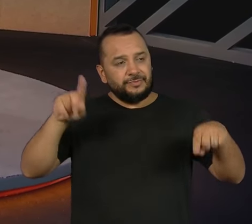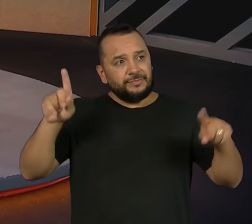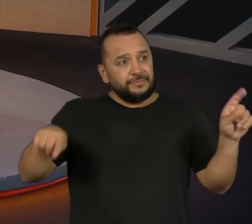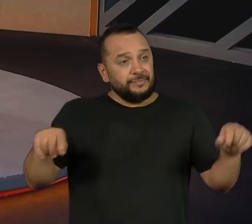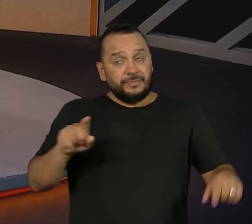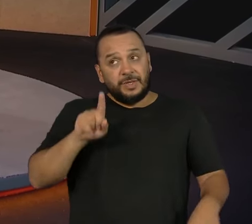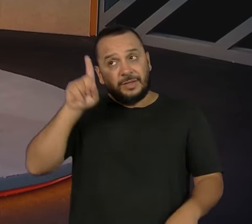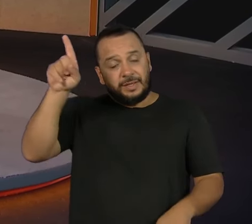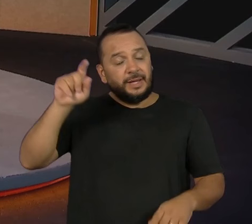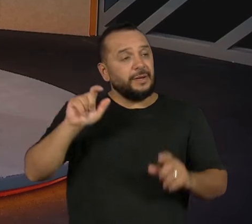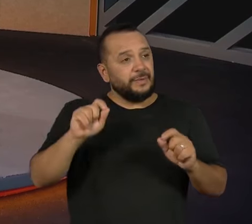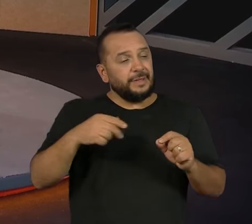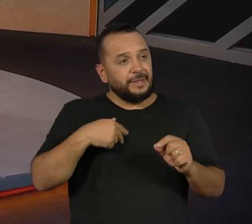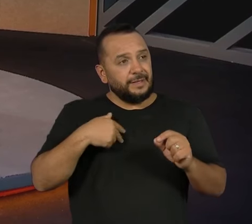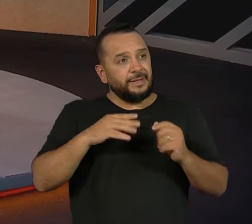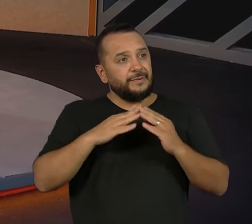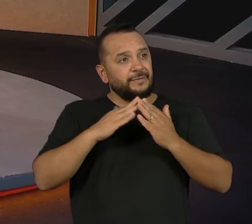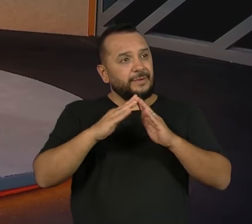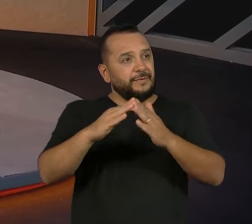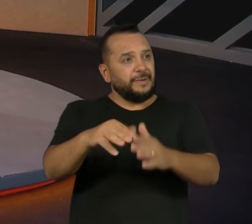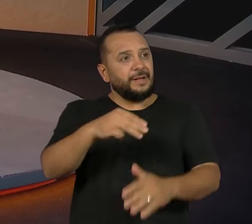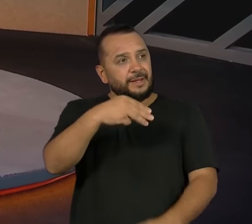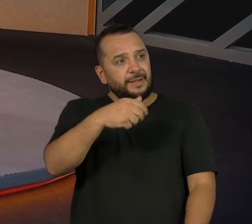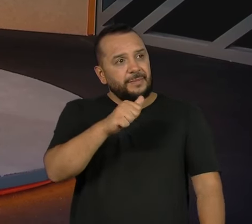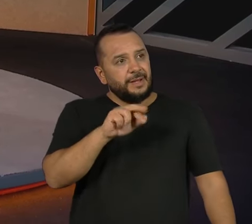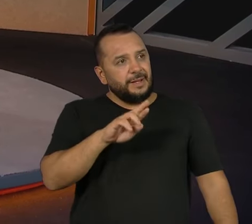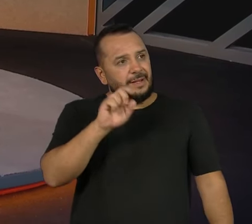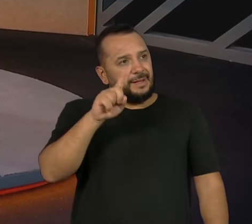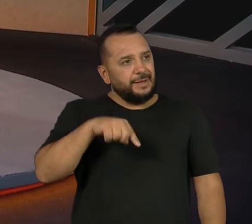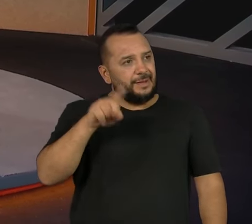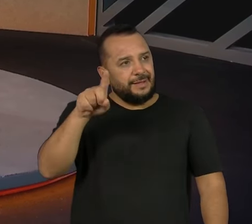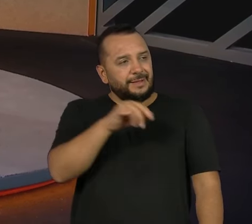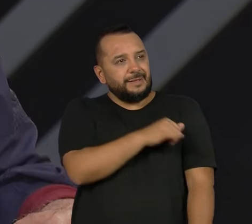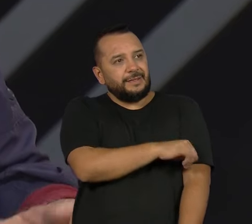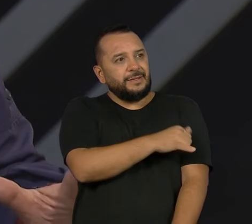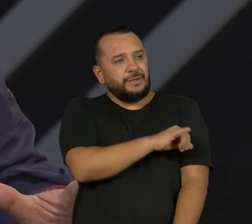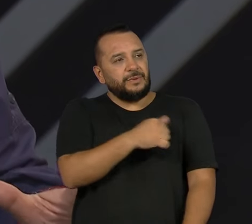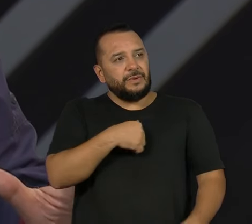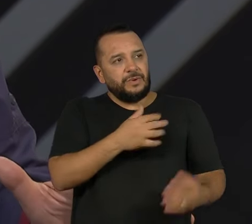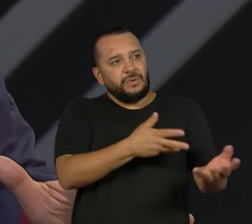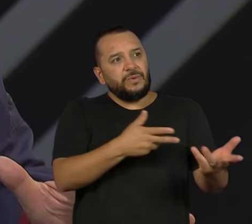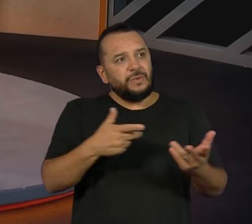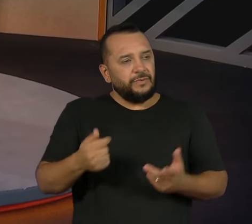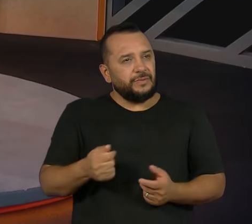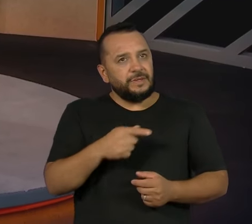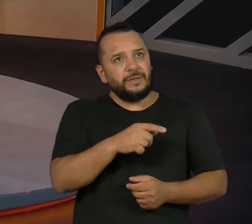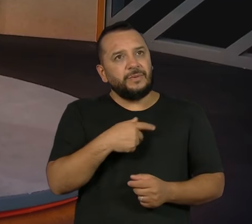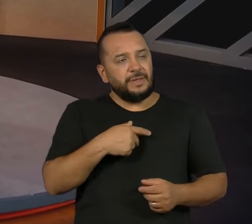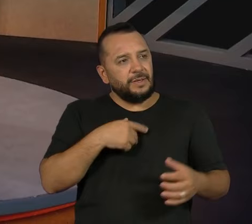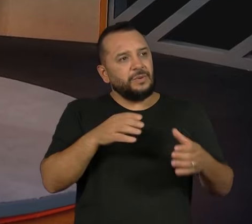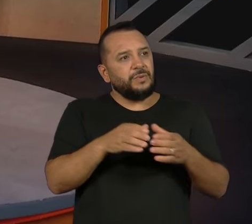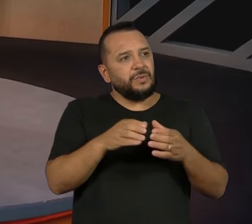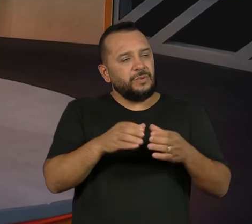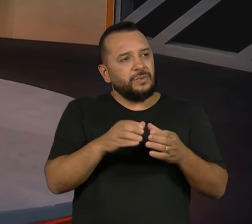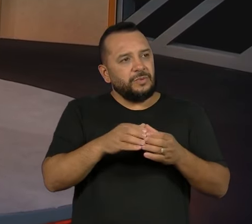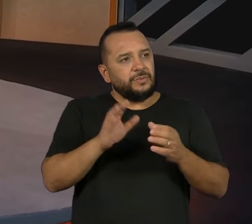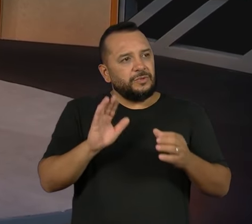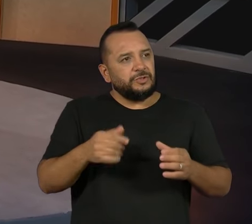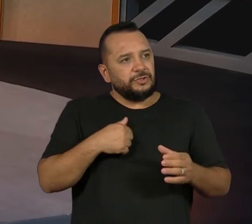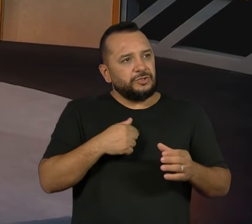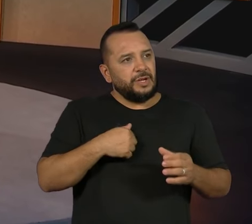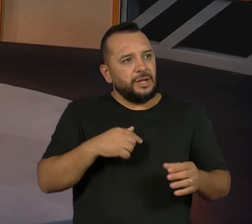os jovens, eu convidei o Acti, e eles tocavam Stravinsky. E o jovem, eu